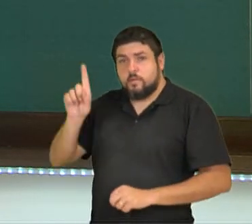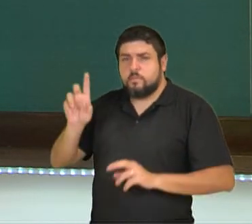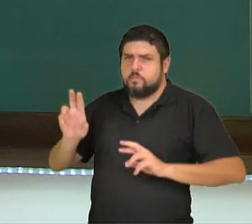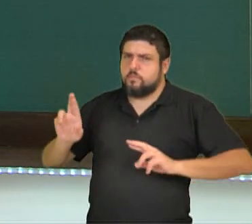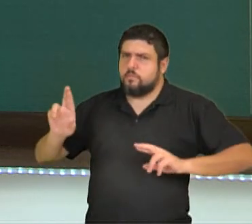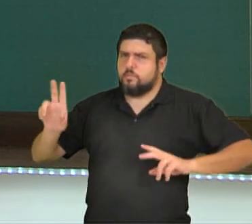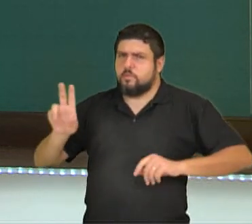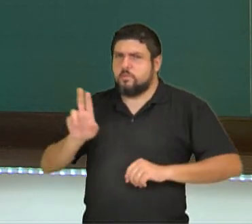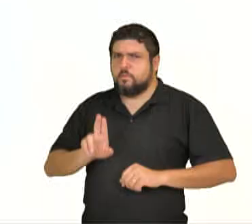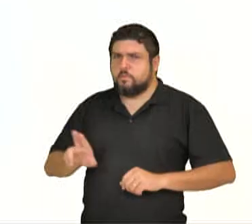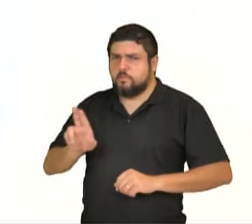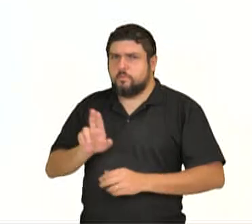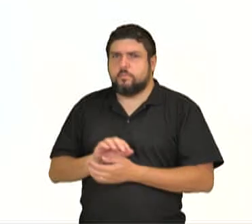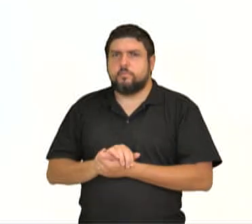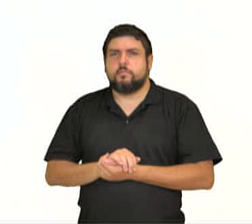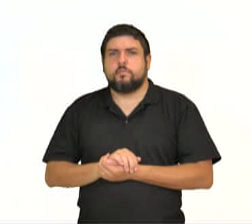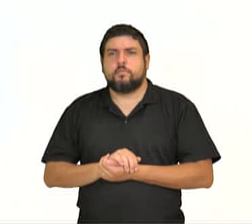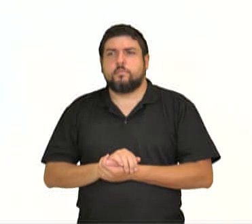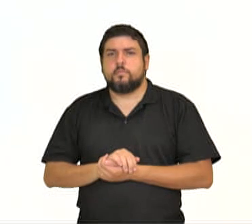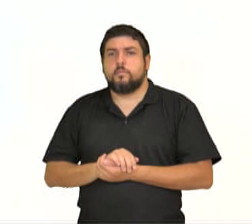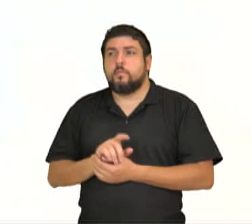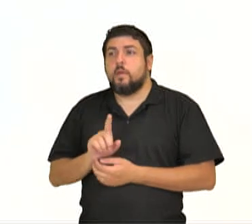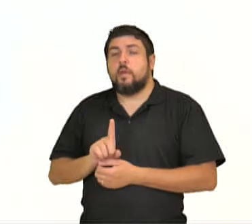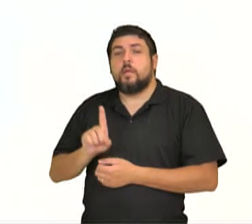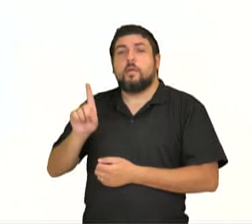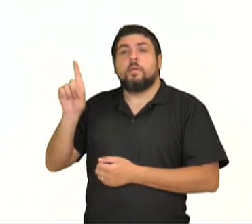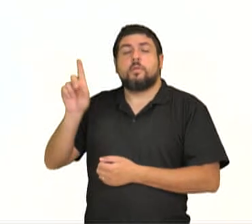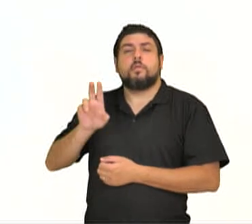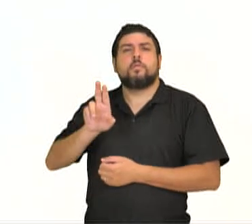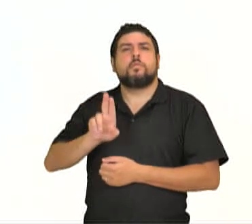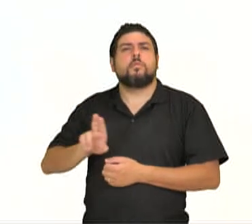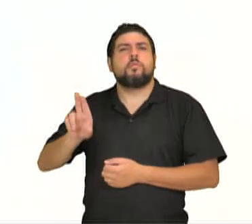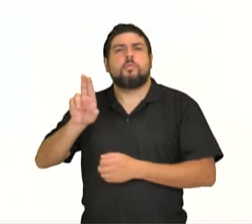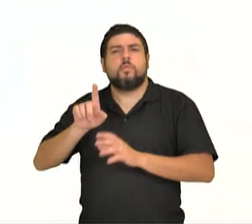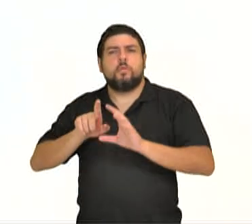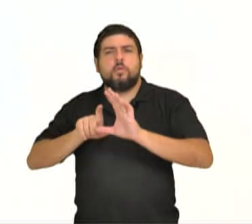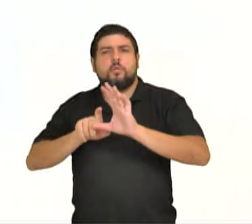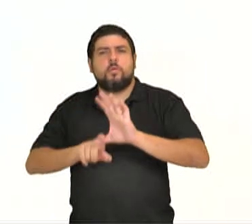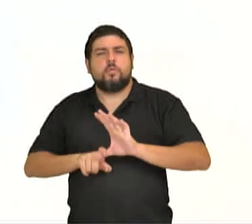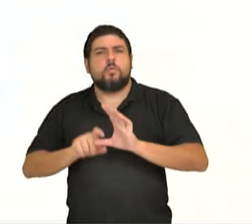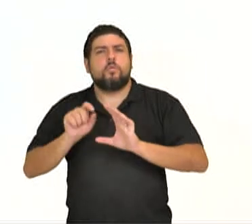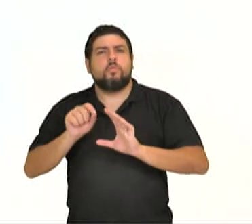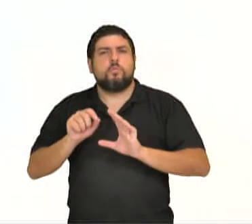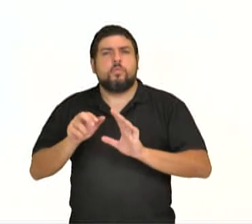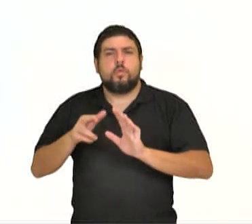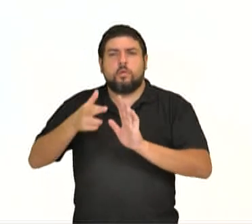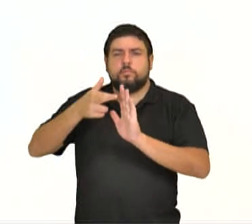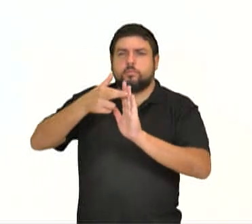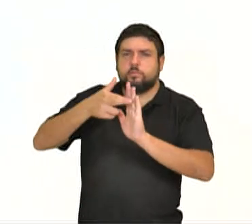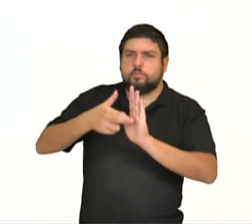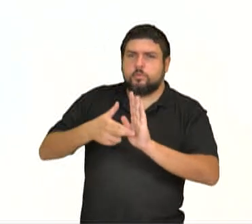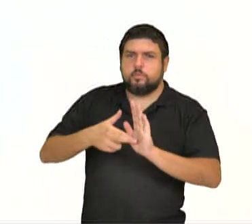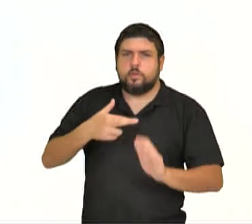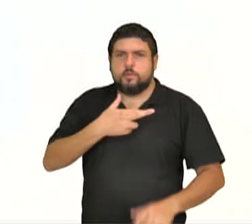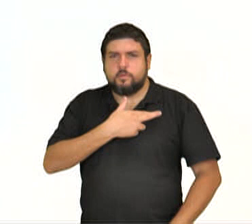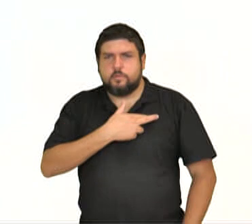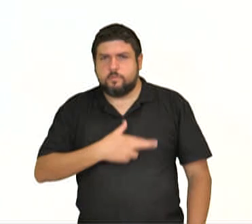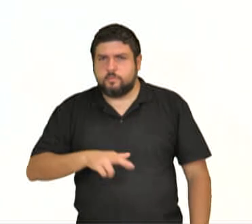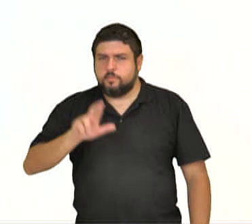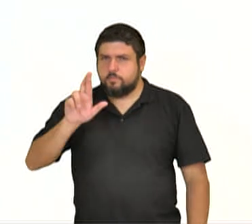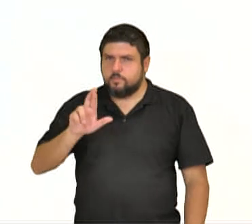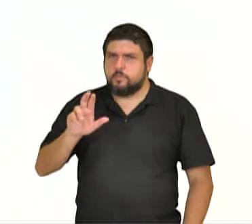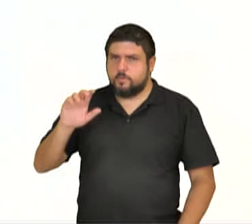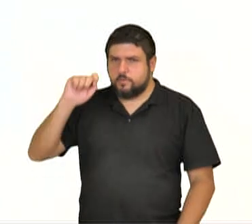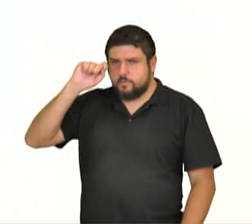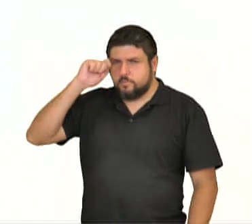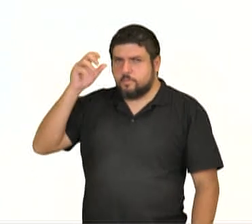no Brasil. Olha só, utilizado tradicionalmente em rituais religiosos na África